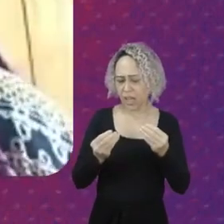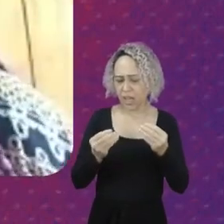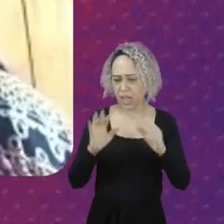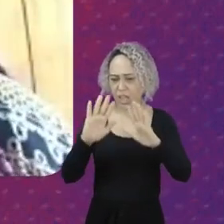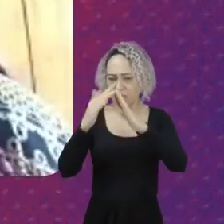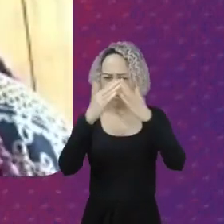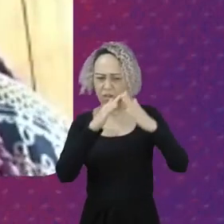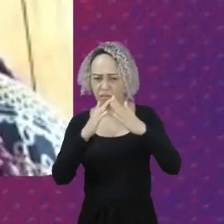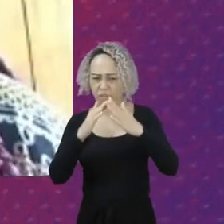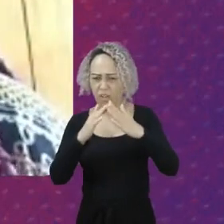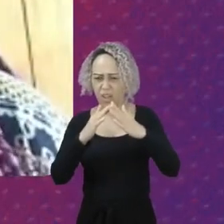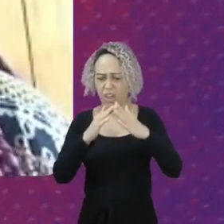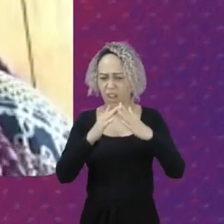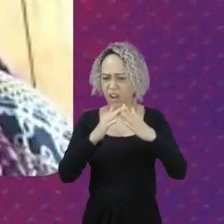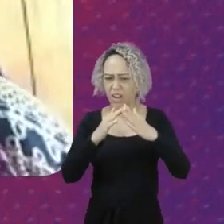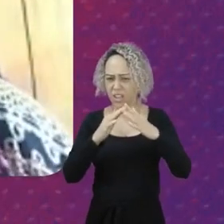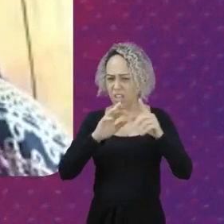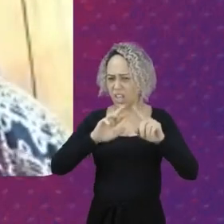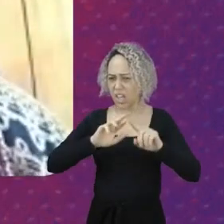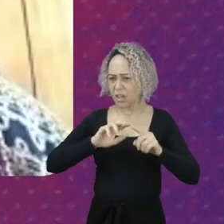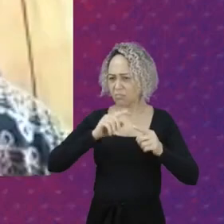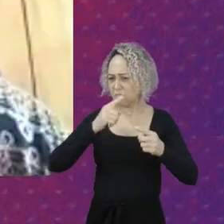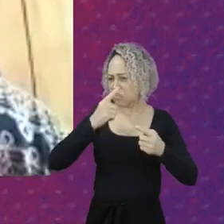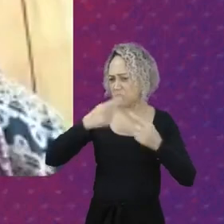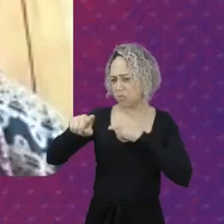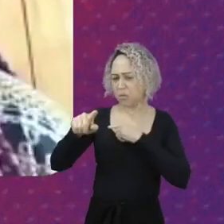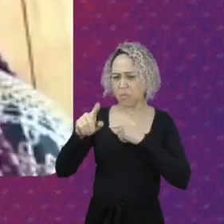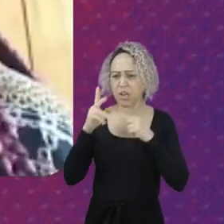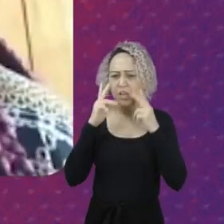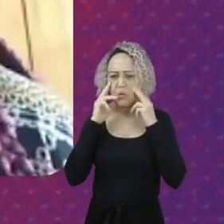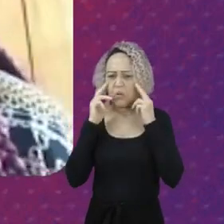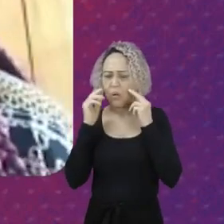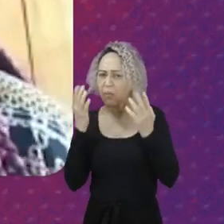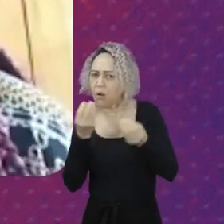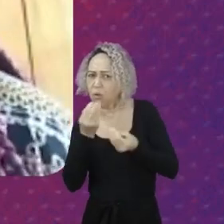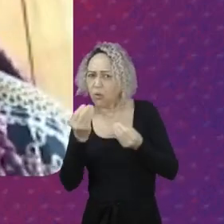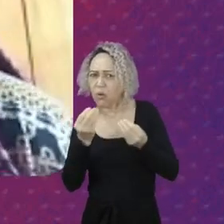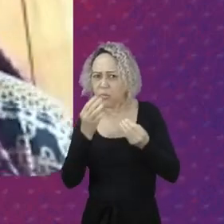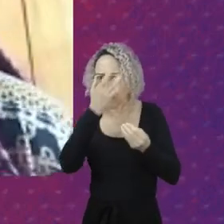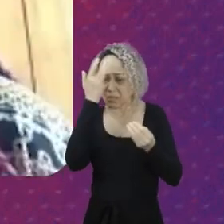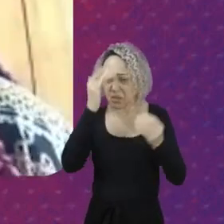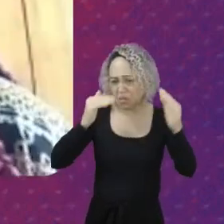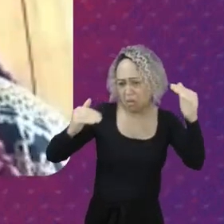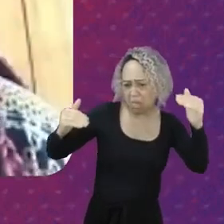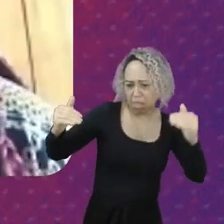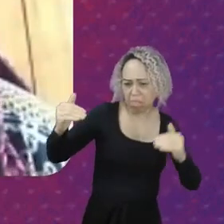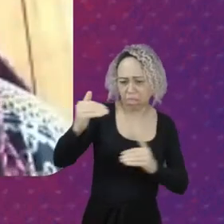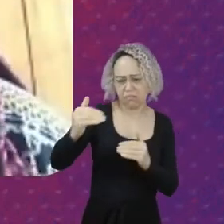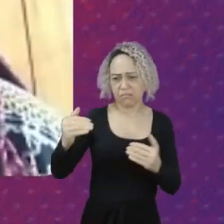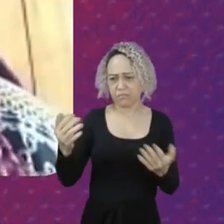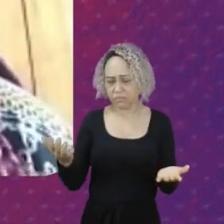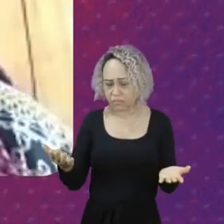de remoção, porque até o ano de